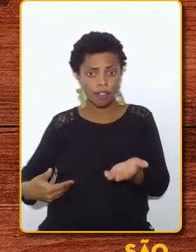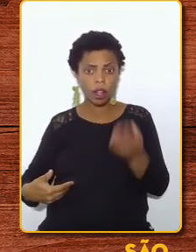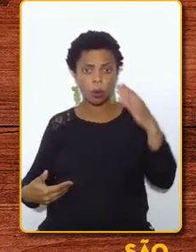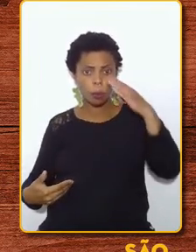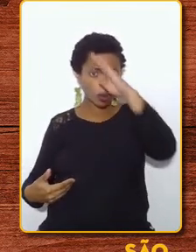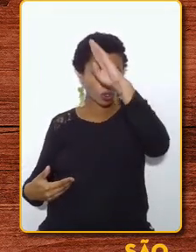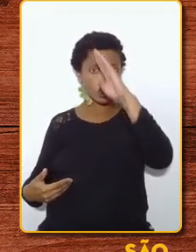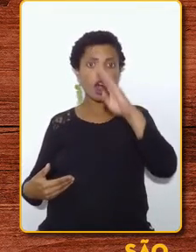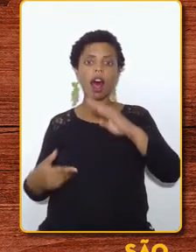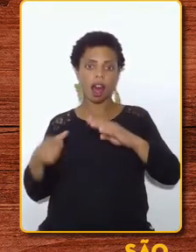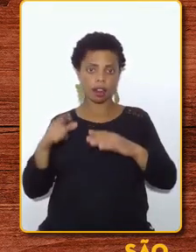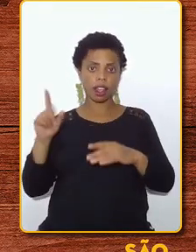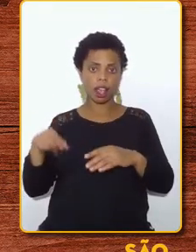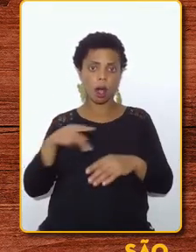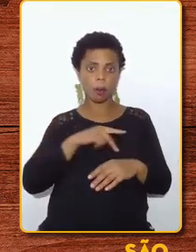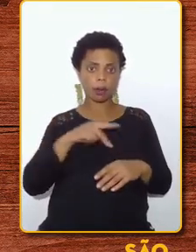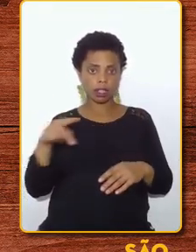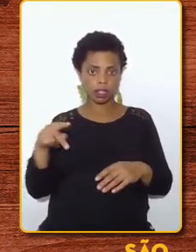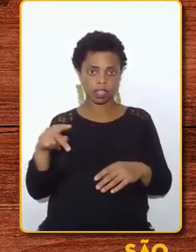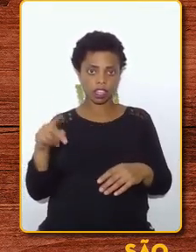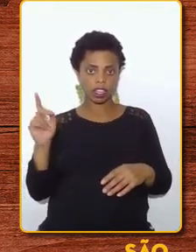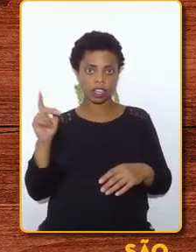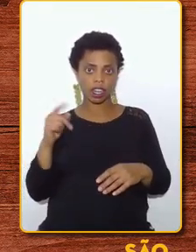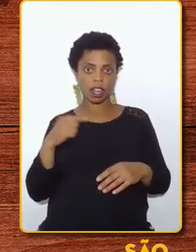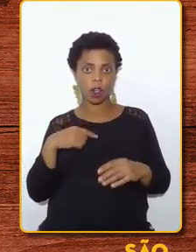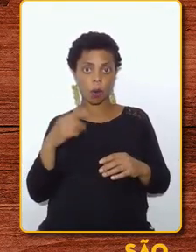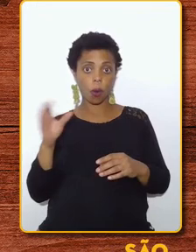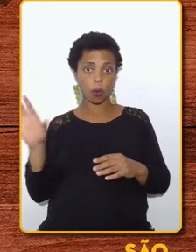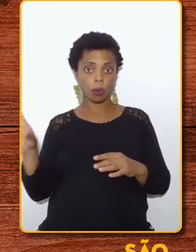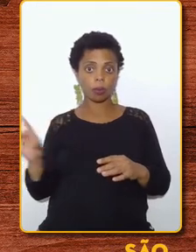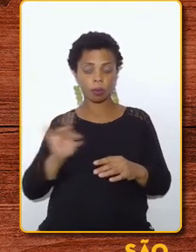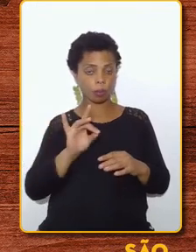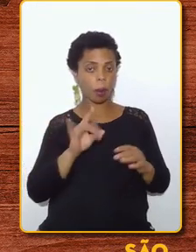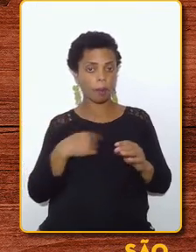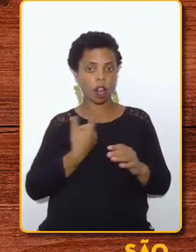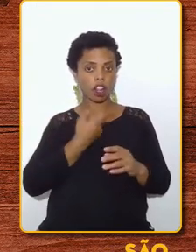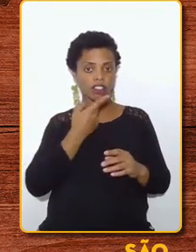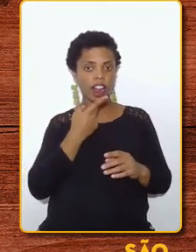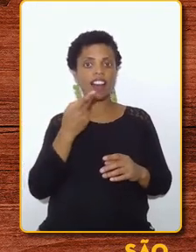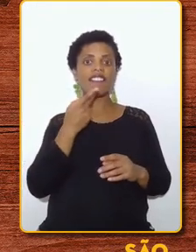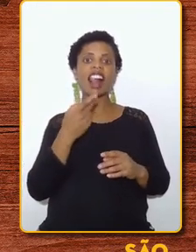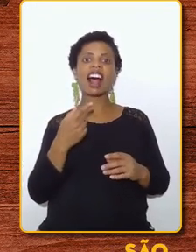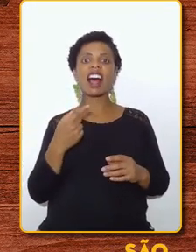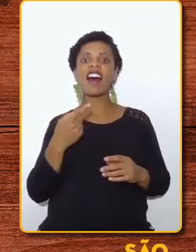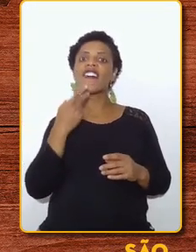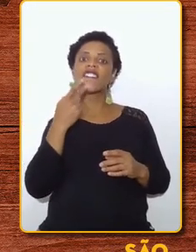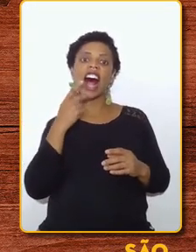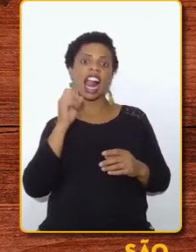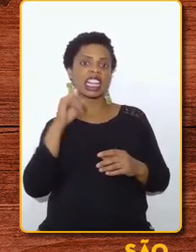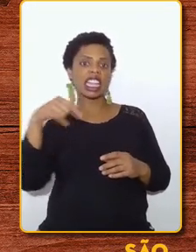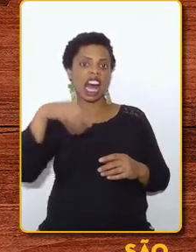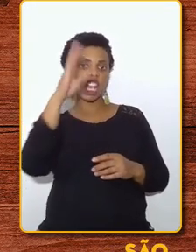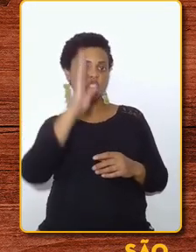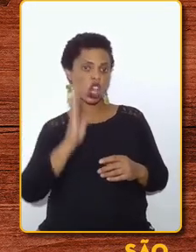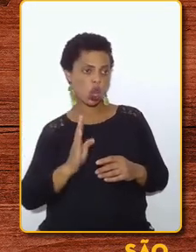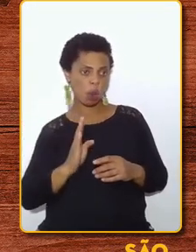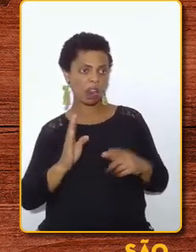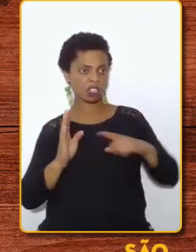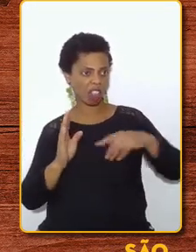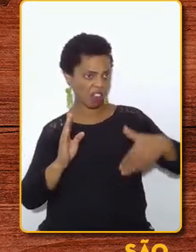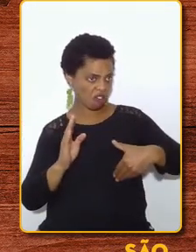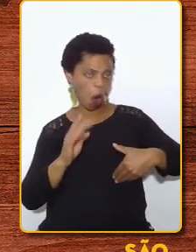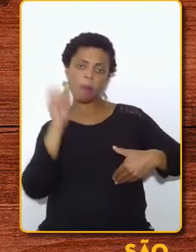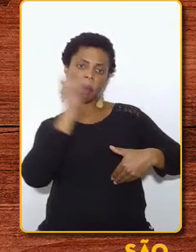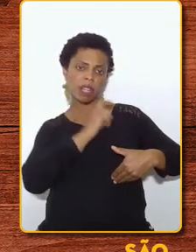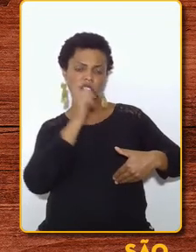atual presidente, eu até peguei aqui para a gente falar. Ele coloca assim: falar que se passa fome no Brasil é uma grande mentira. Como ele